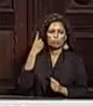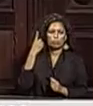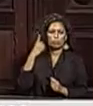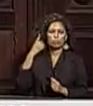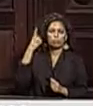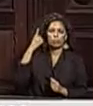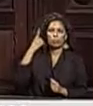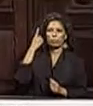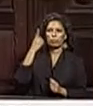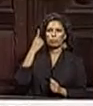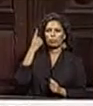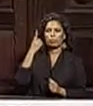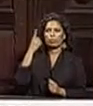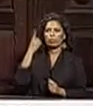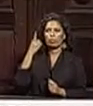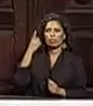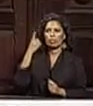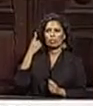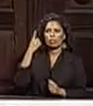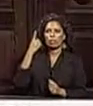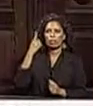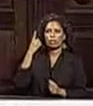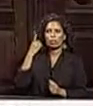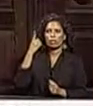Nobre deputado, eu tenho